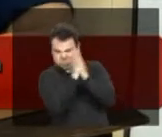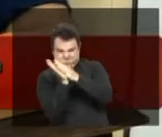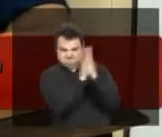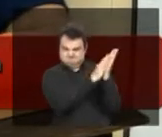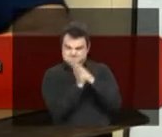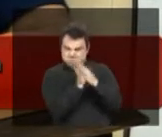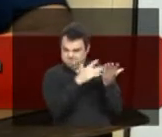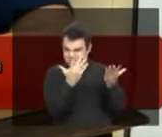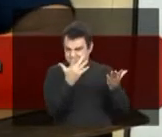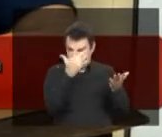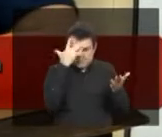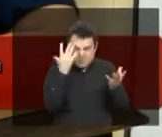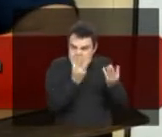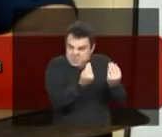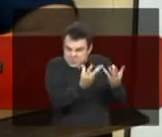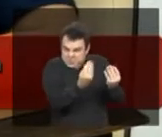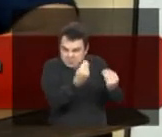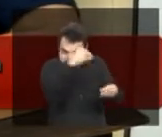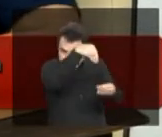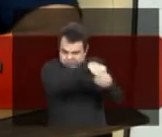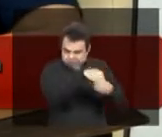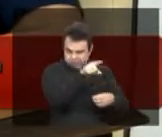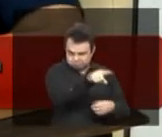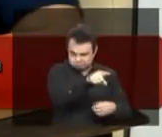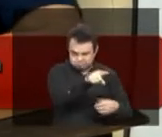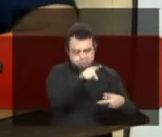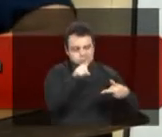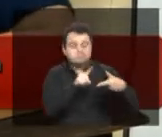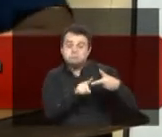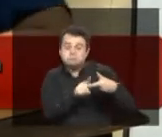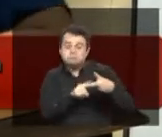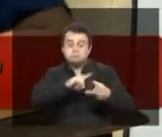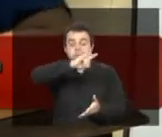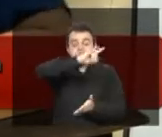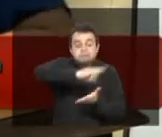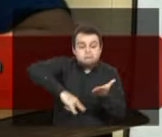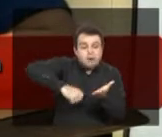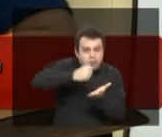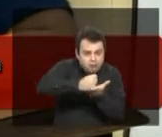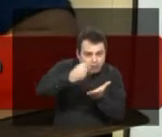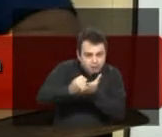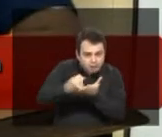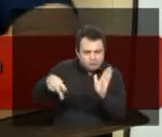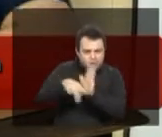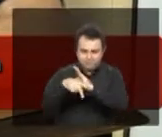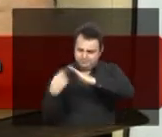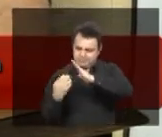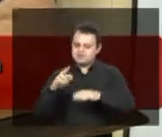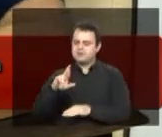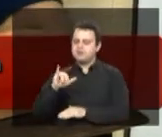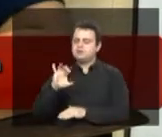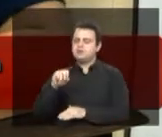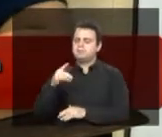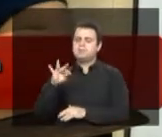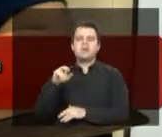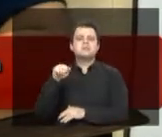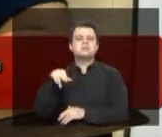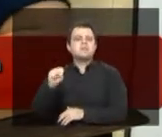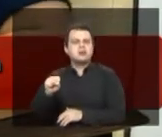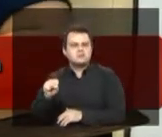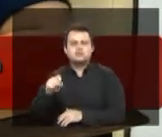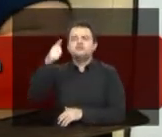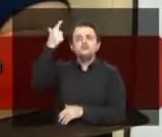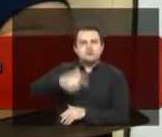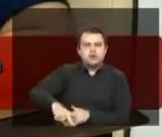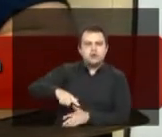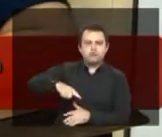a aglomeração dentro dos ônibus, como também a renovação do contrato da Rio Pretrans, dessas empresas de